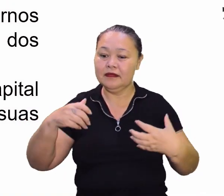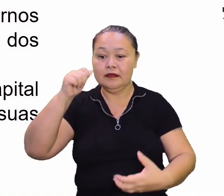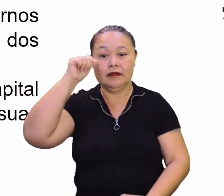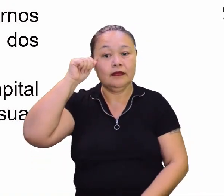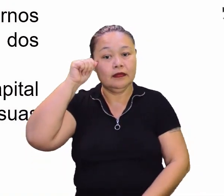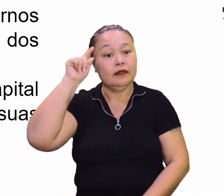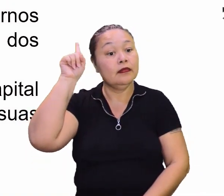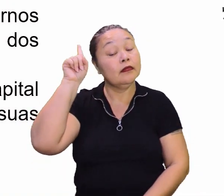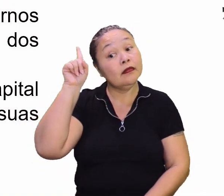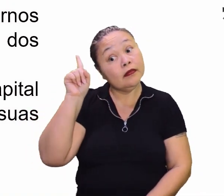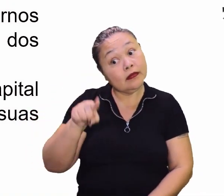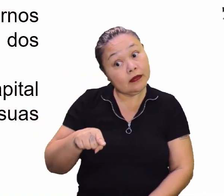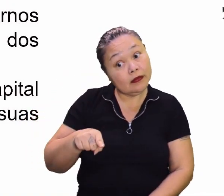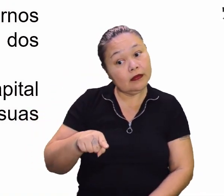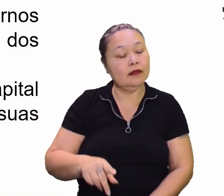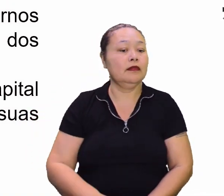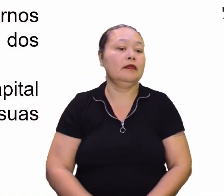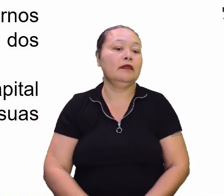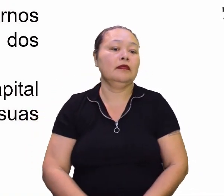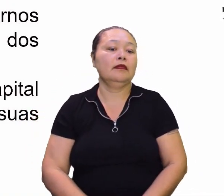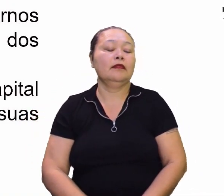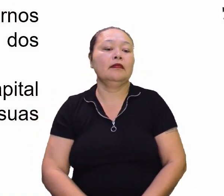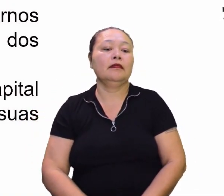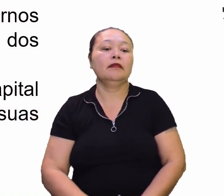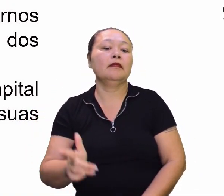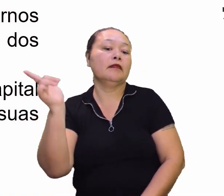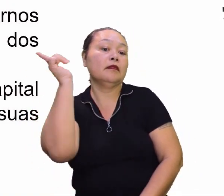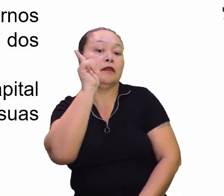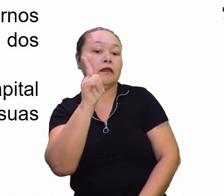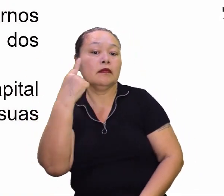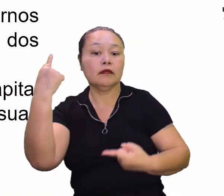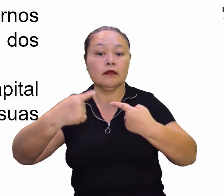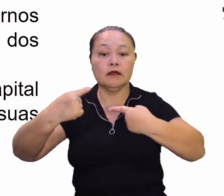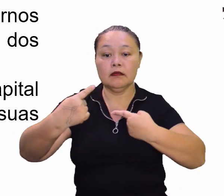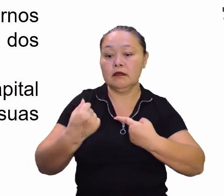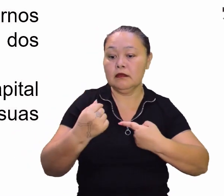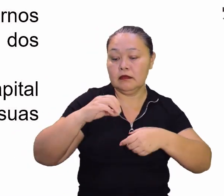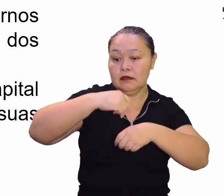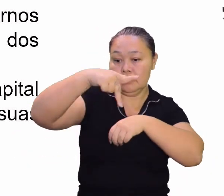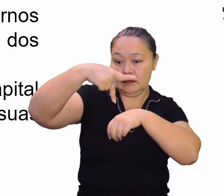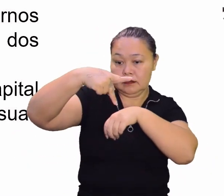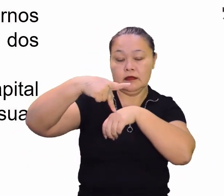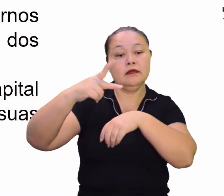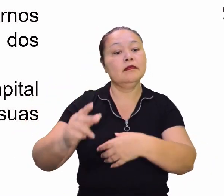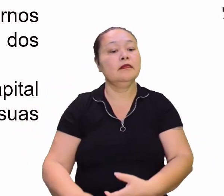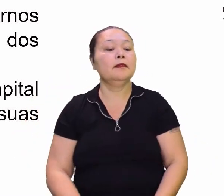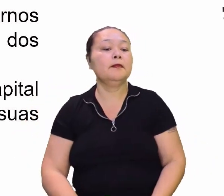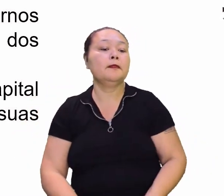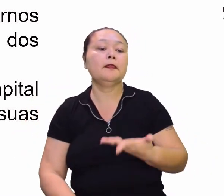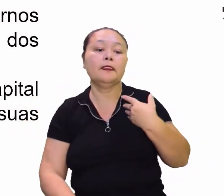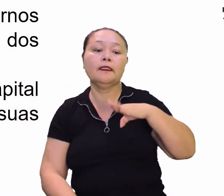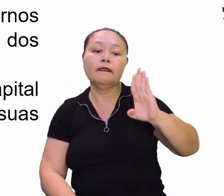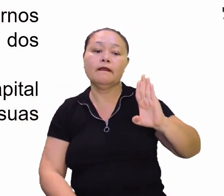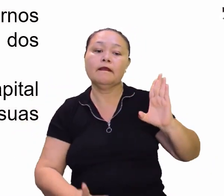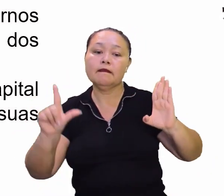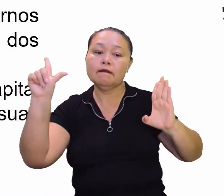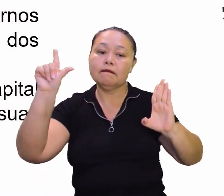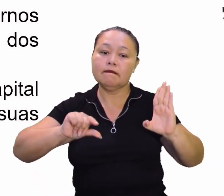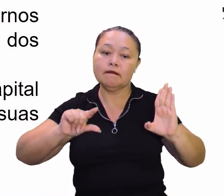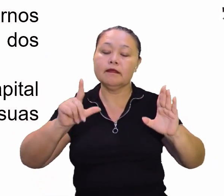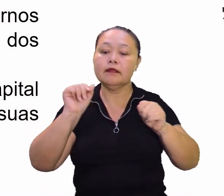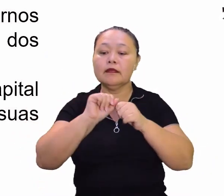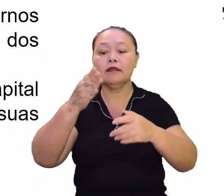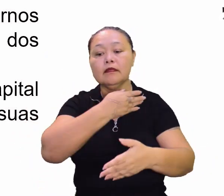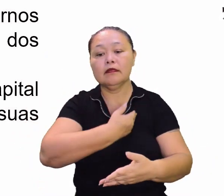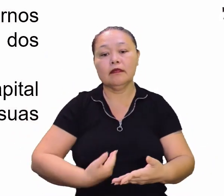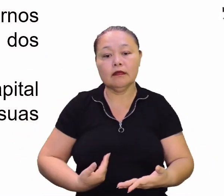tigres asiáticos. A. Conseguir competir com os preços internacionais. B.